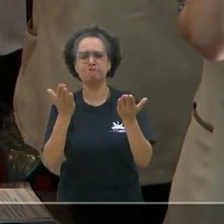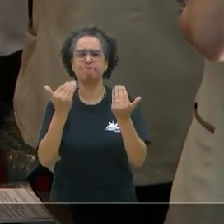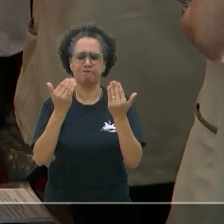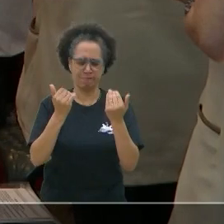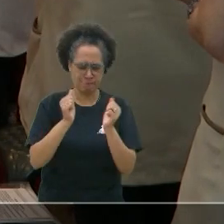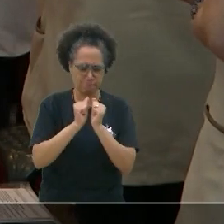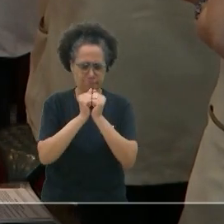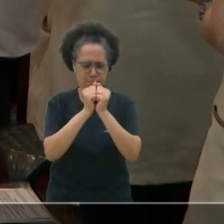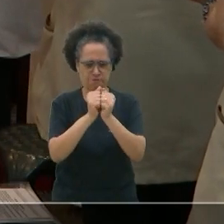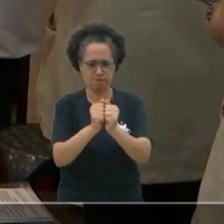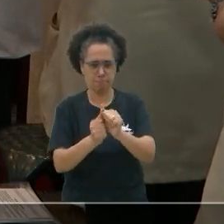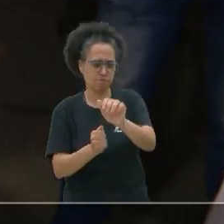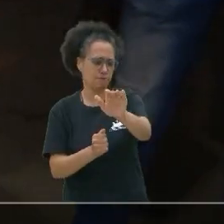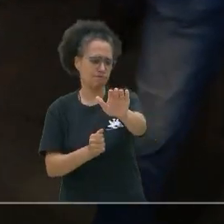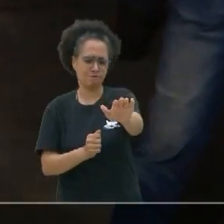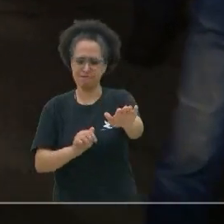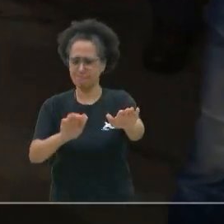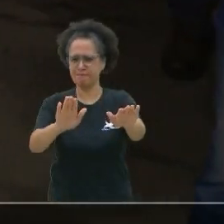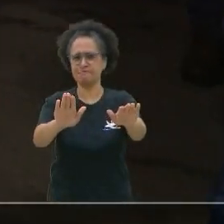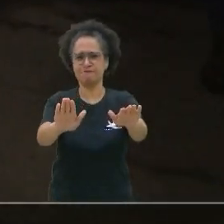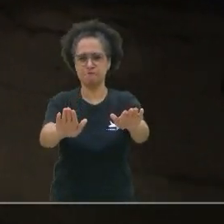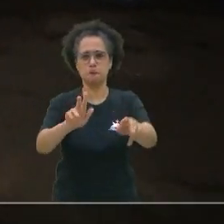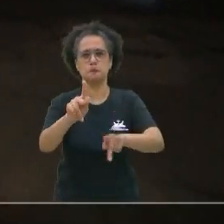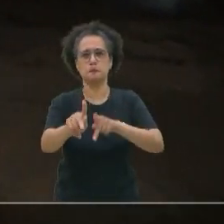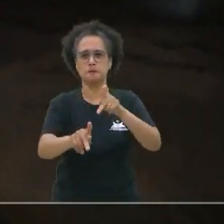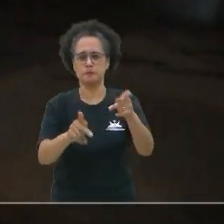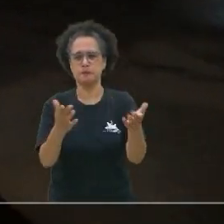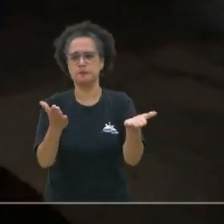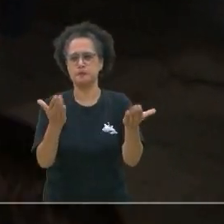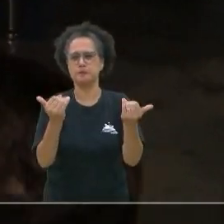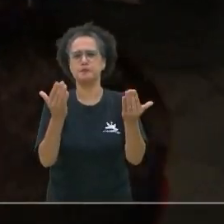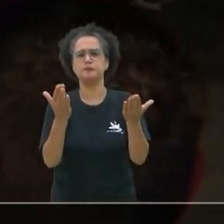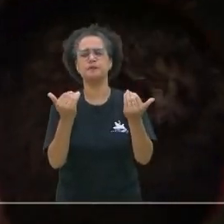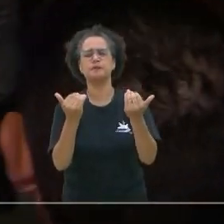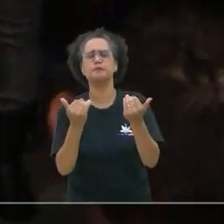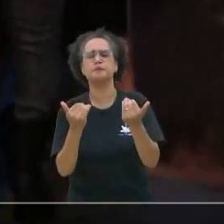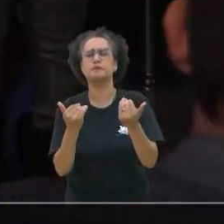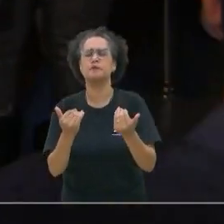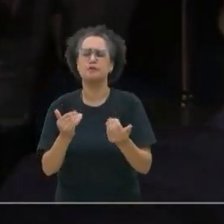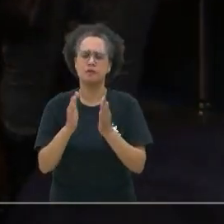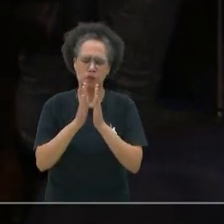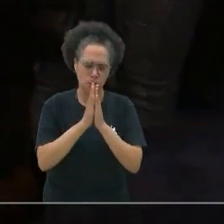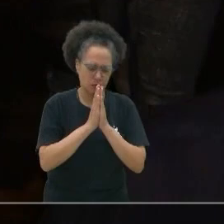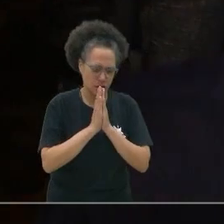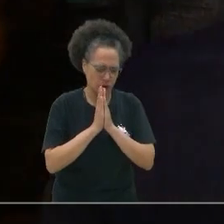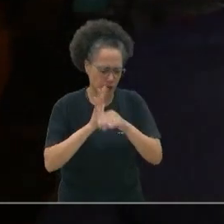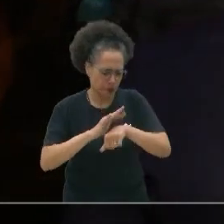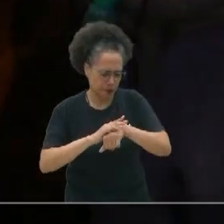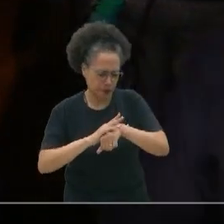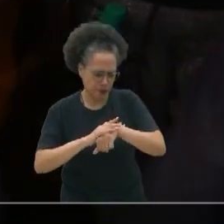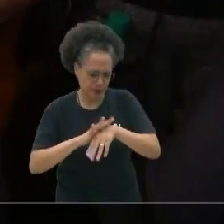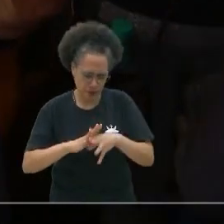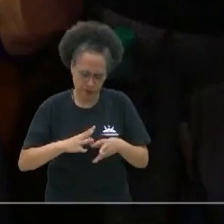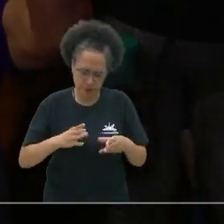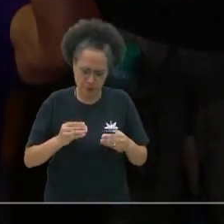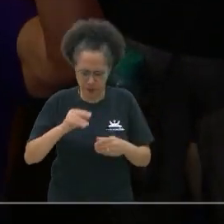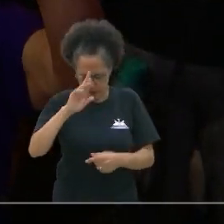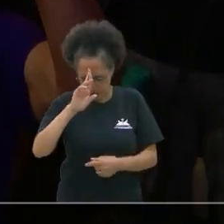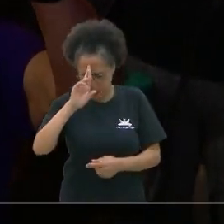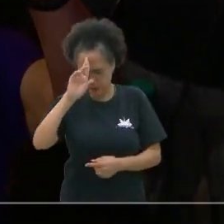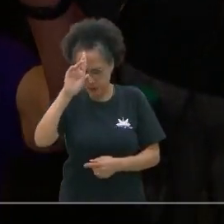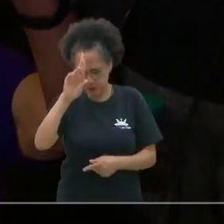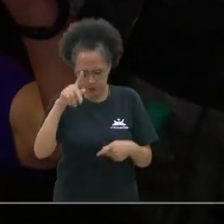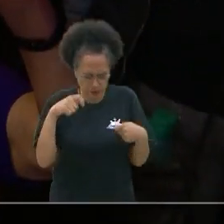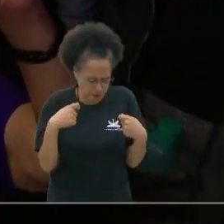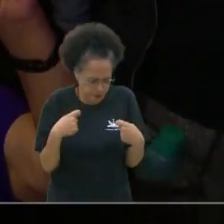as suas graças e bênçãos. Cura, Senhor. Senhor, aquele que